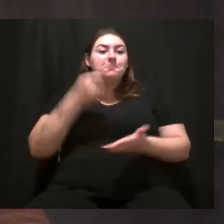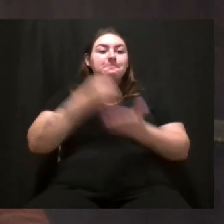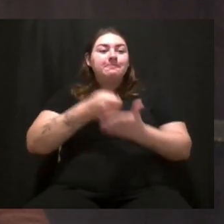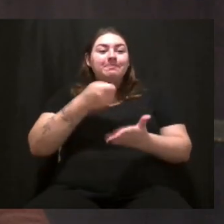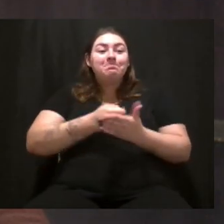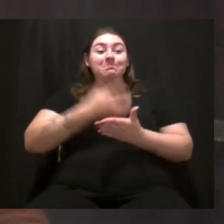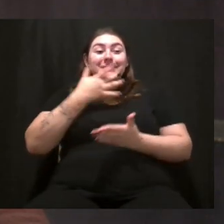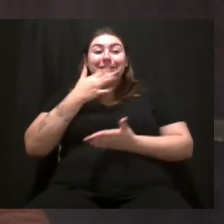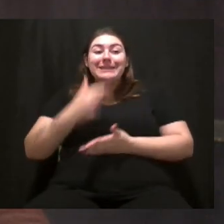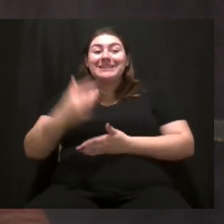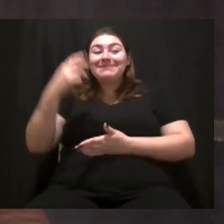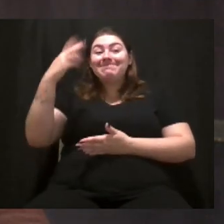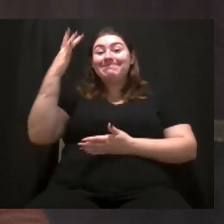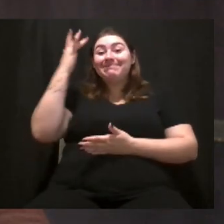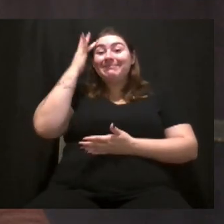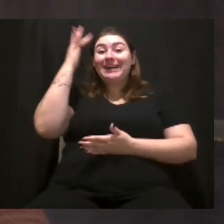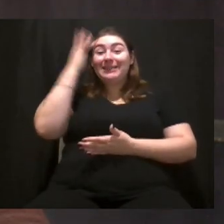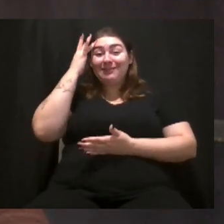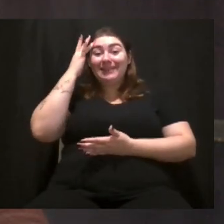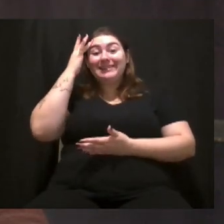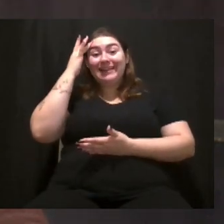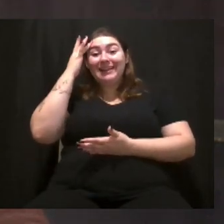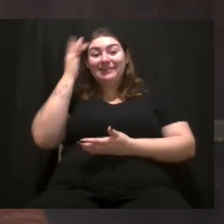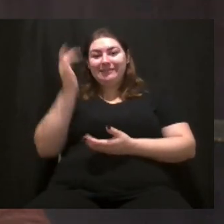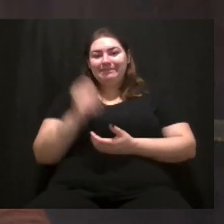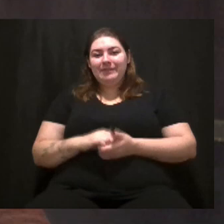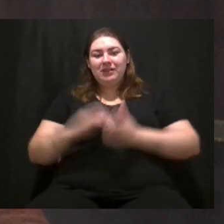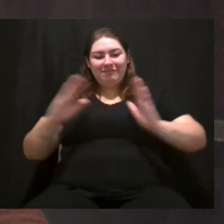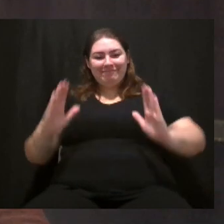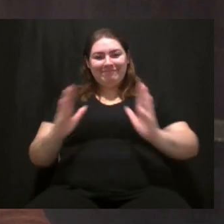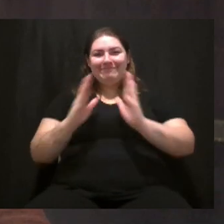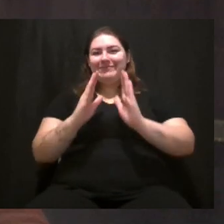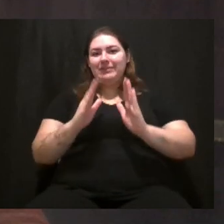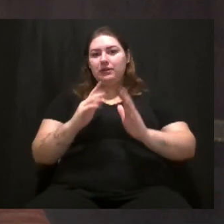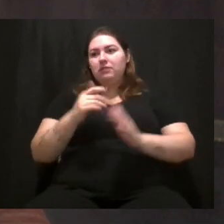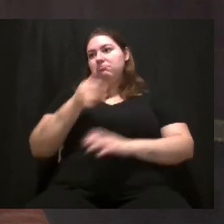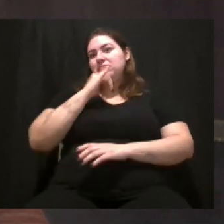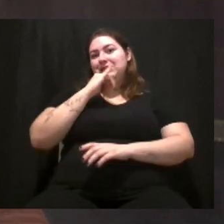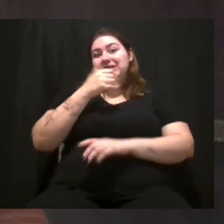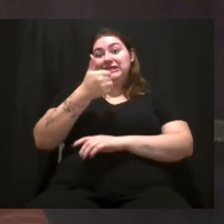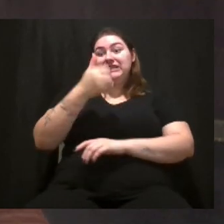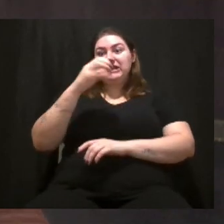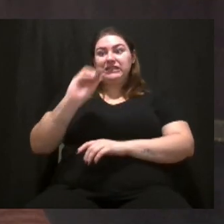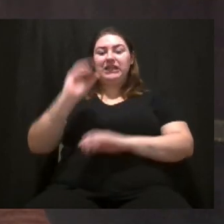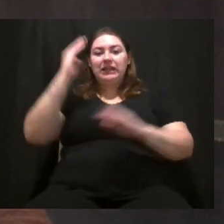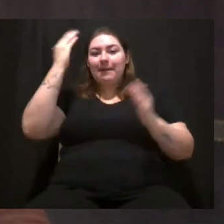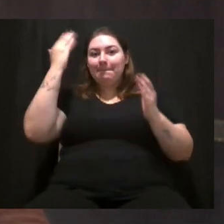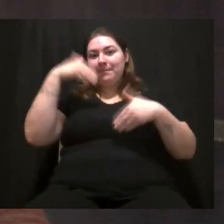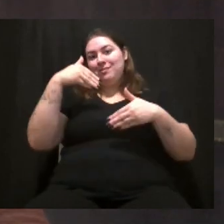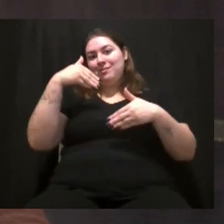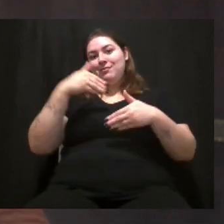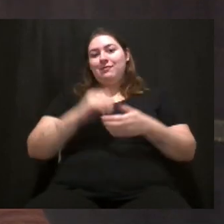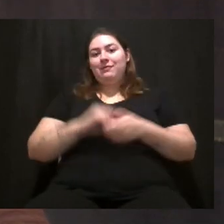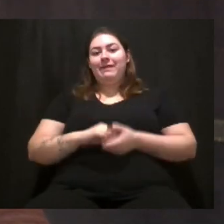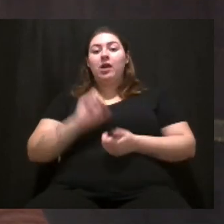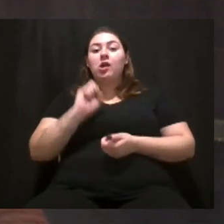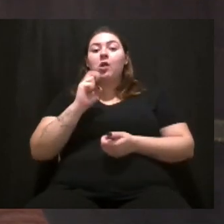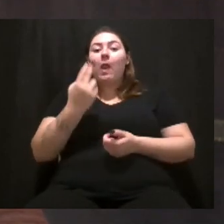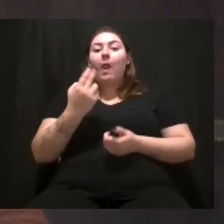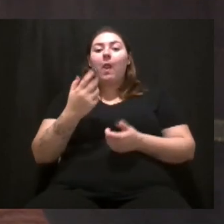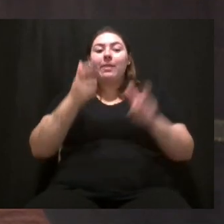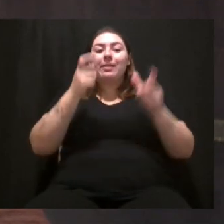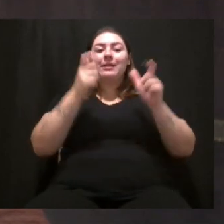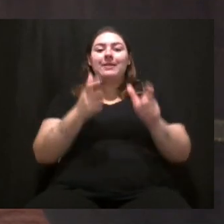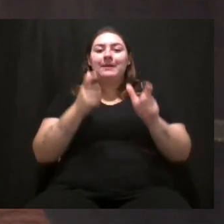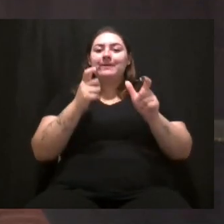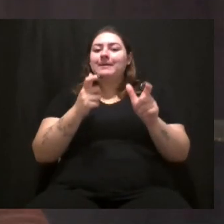maturidade de lidar com esse ambiente, com 60 provas, por exemplo, por semestre, ou um ambiente que eles não têm final de semana, que eles têm que estar